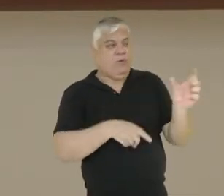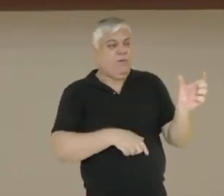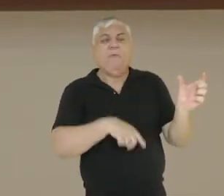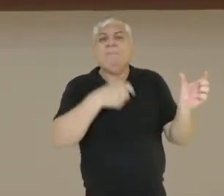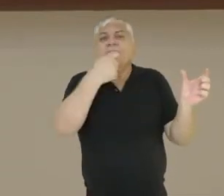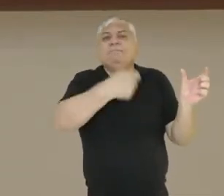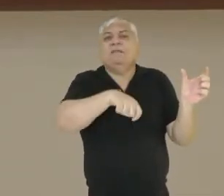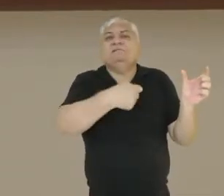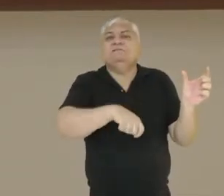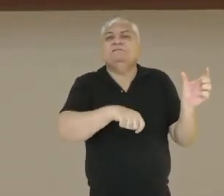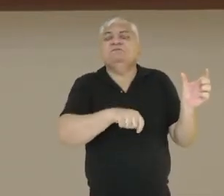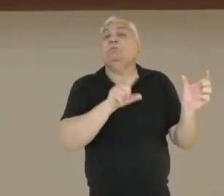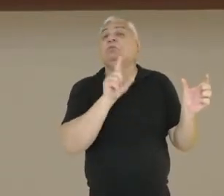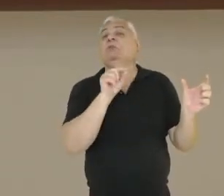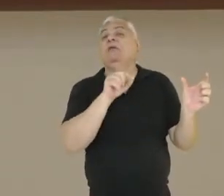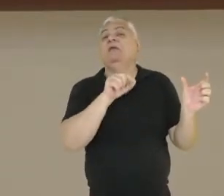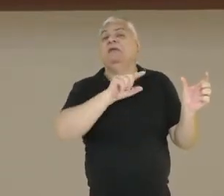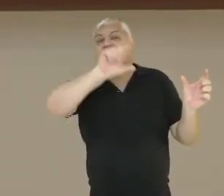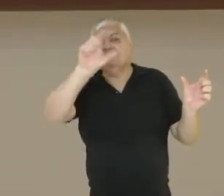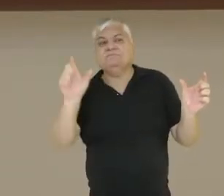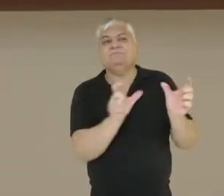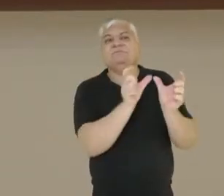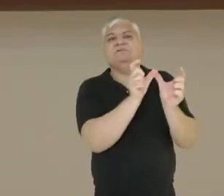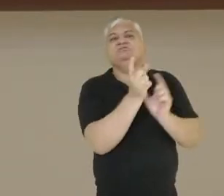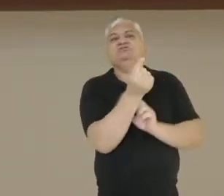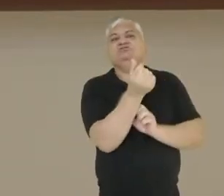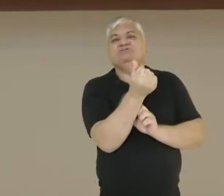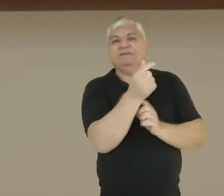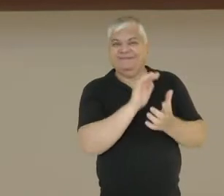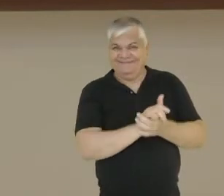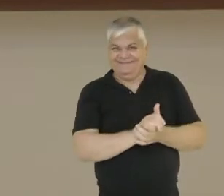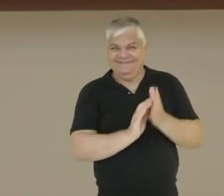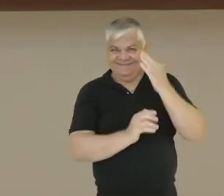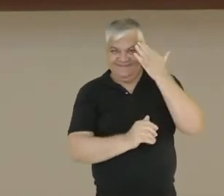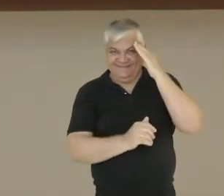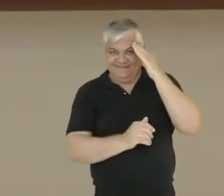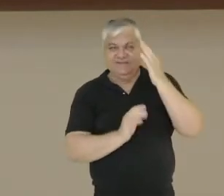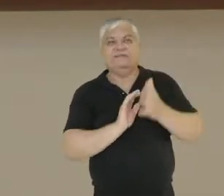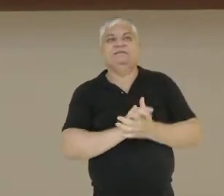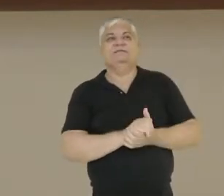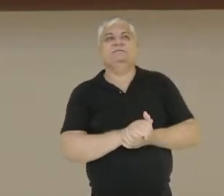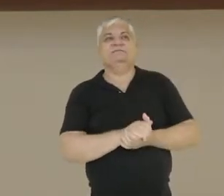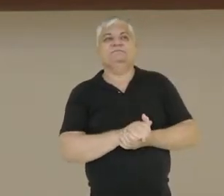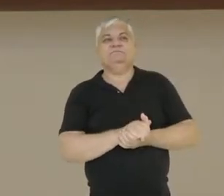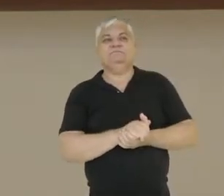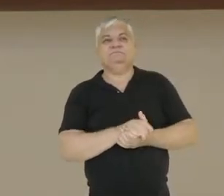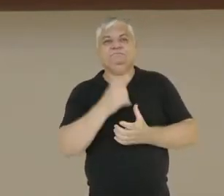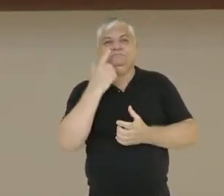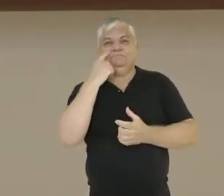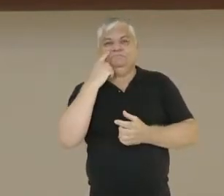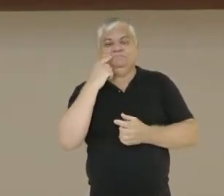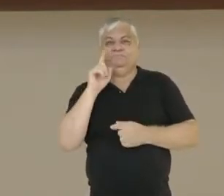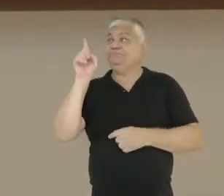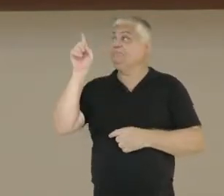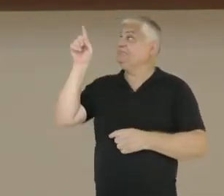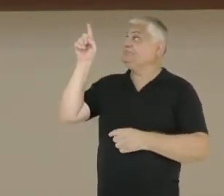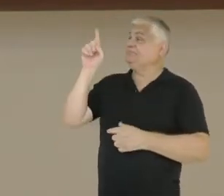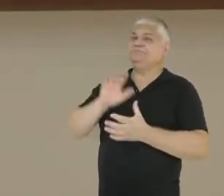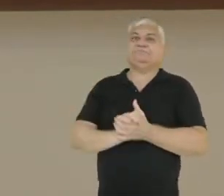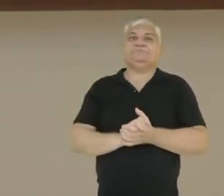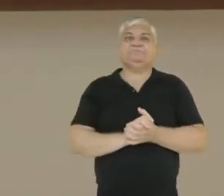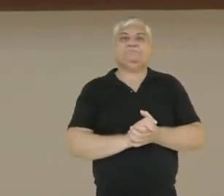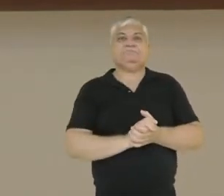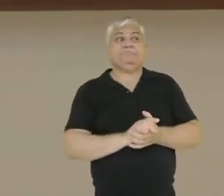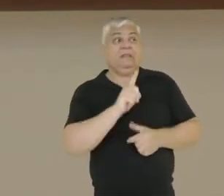sentido de verbo, daí é adjunto adnominal, não é complemento nominal, tá? Vamos ver aqui. Eu tenho medo